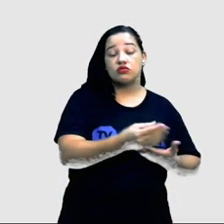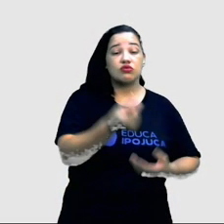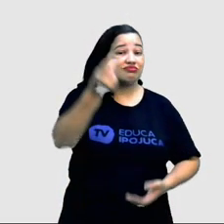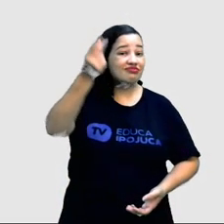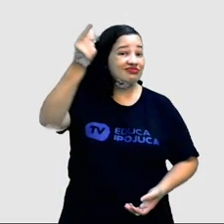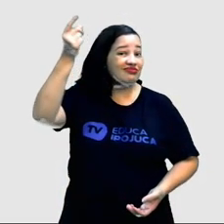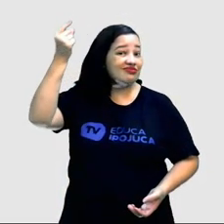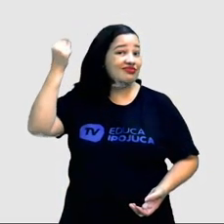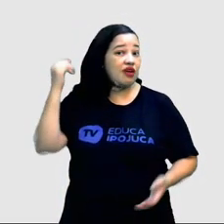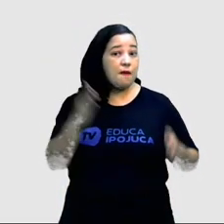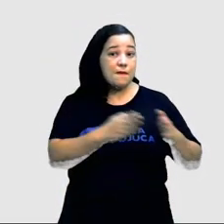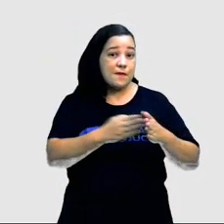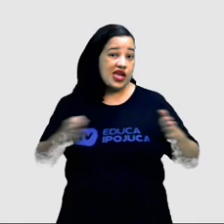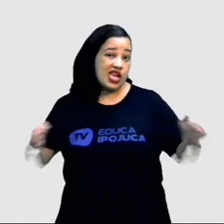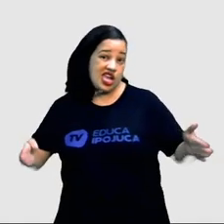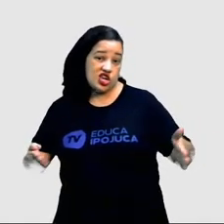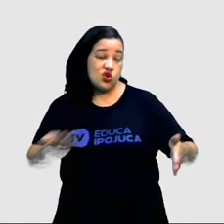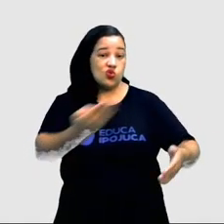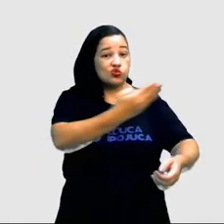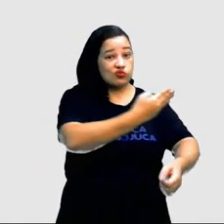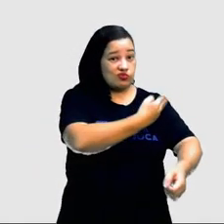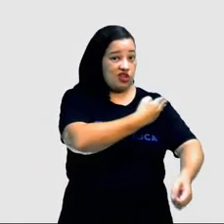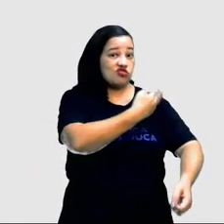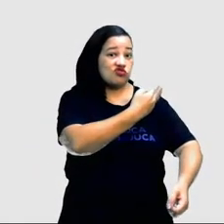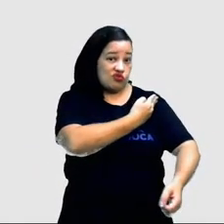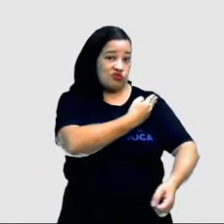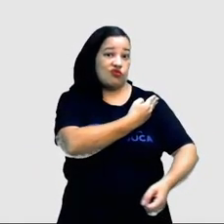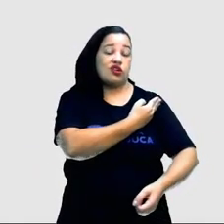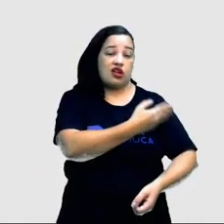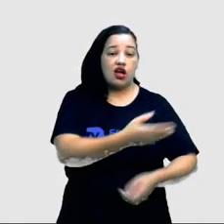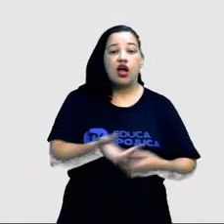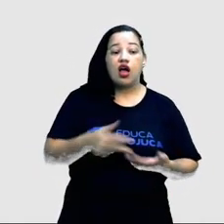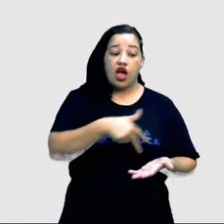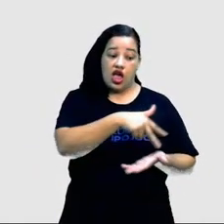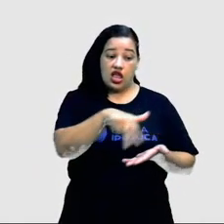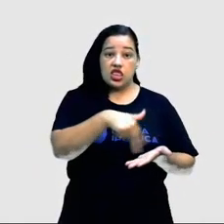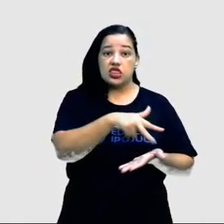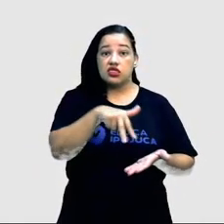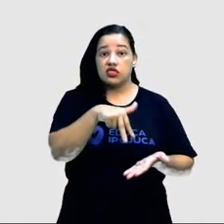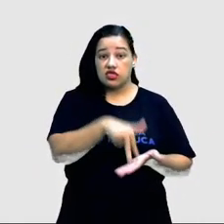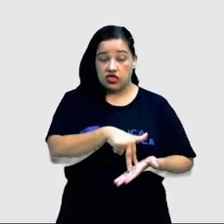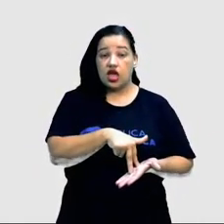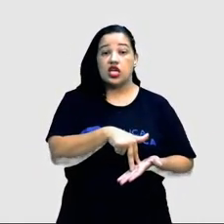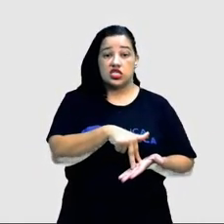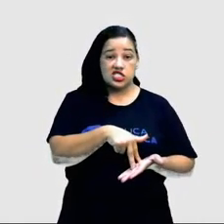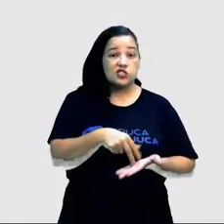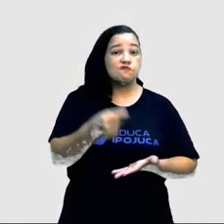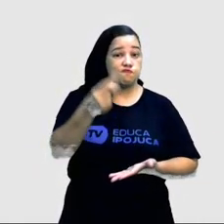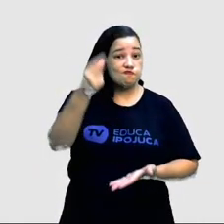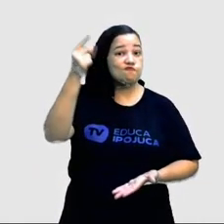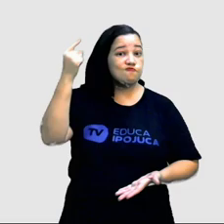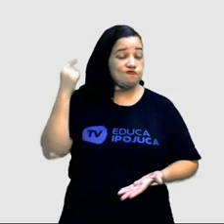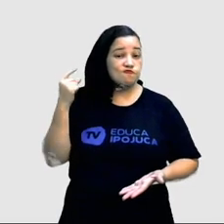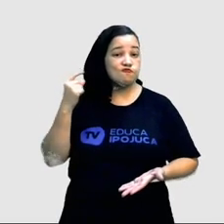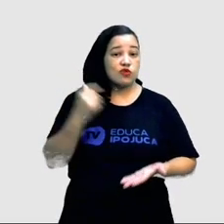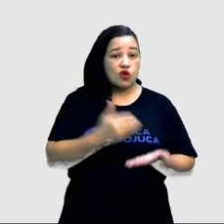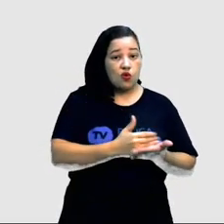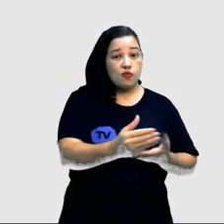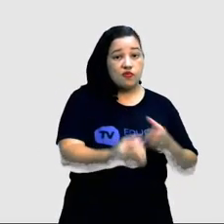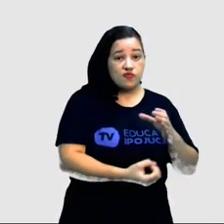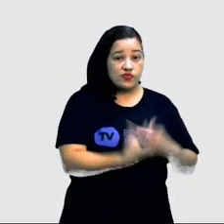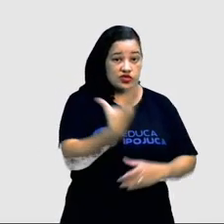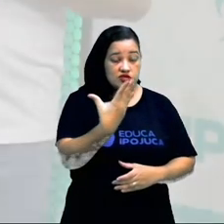por isso da pintura rupestre, chamadas de danças primitivas. Essas